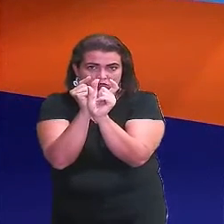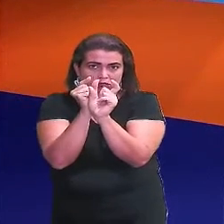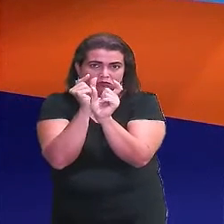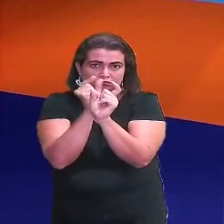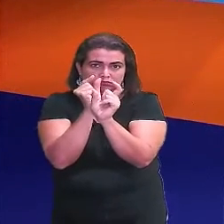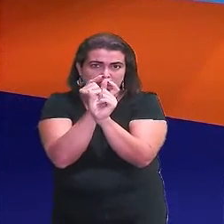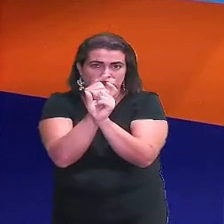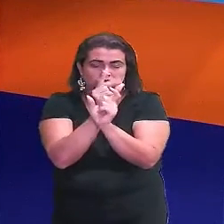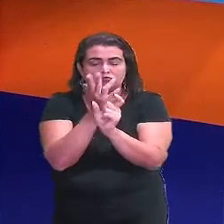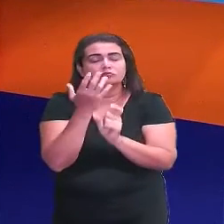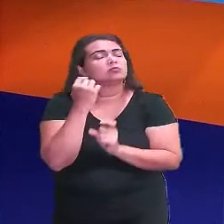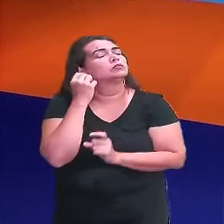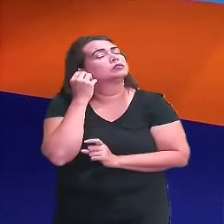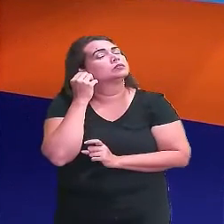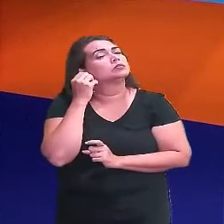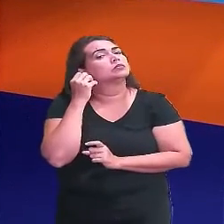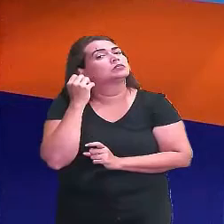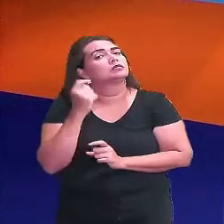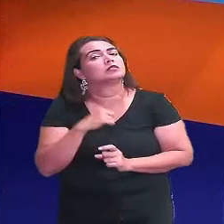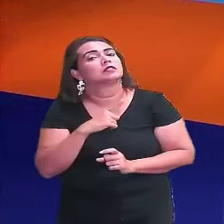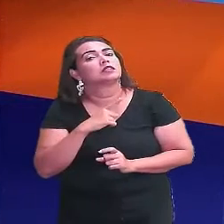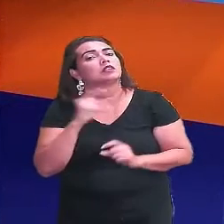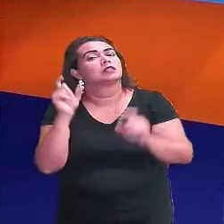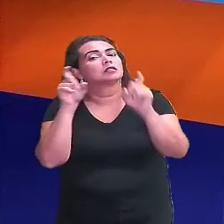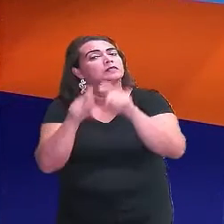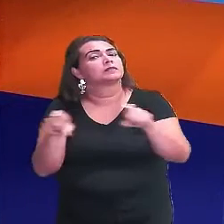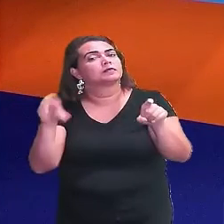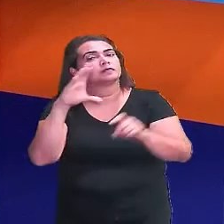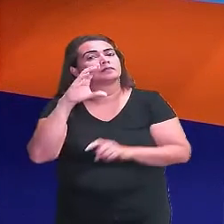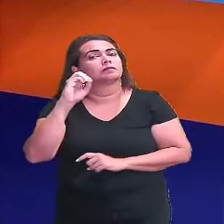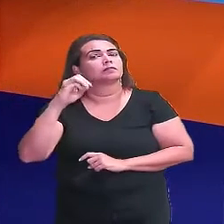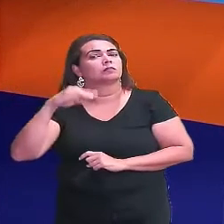temos aqui a palavra enorme, que é